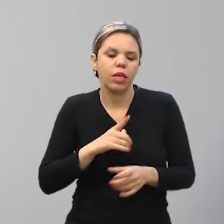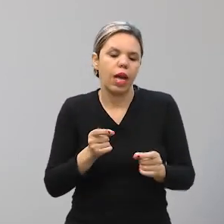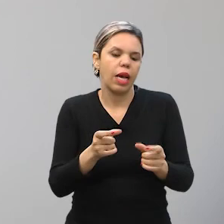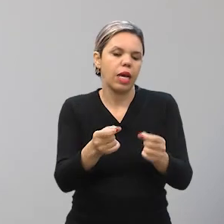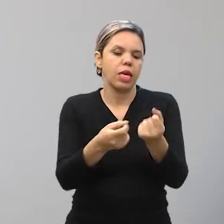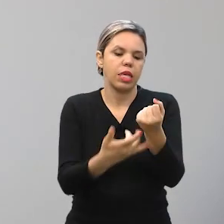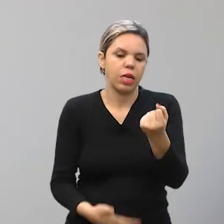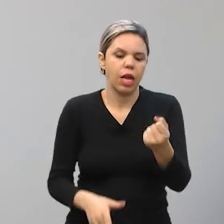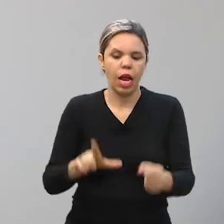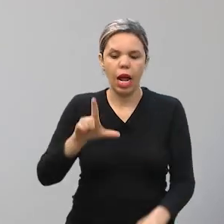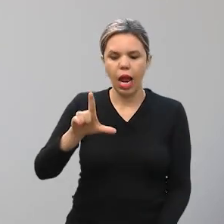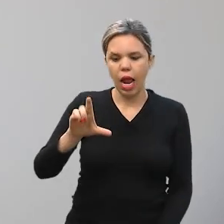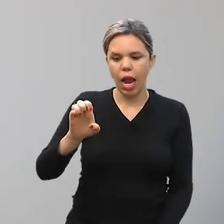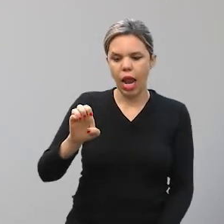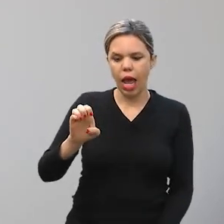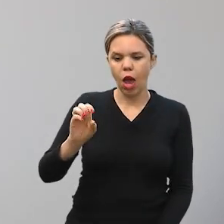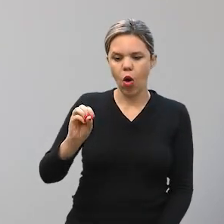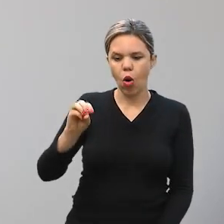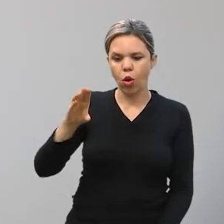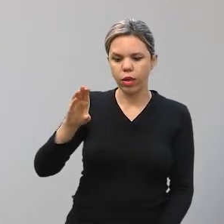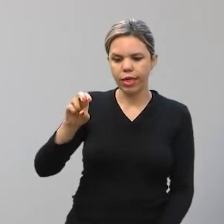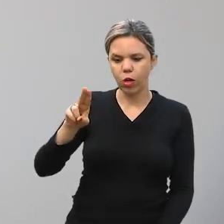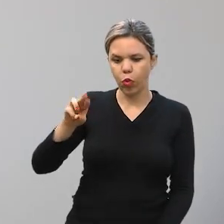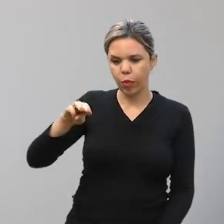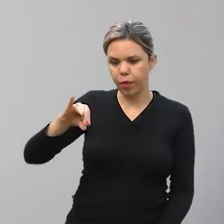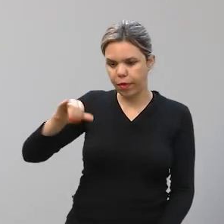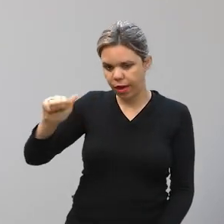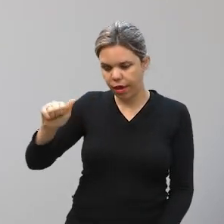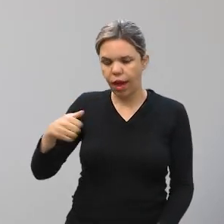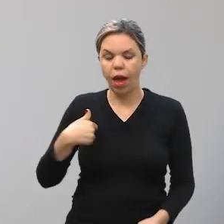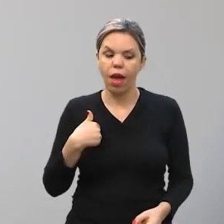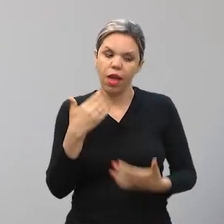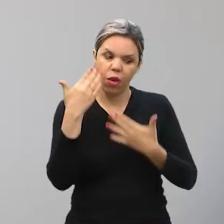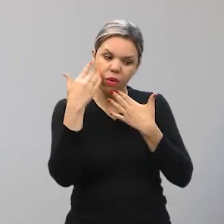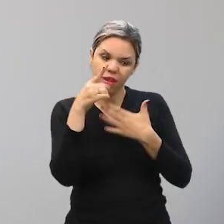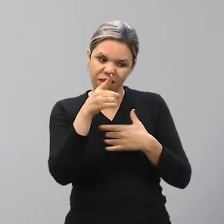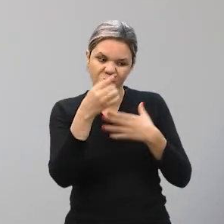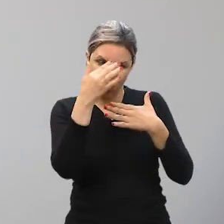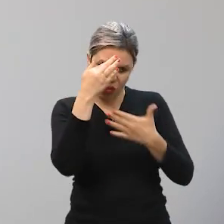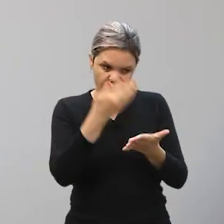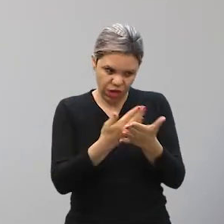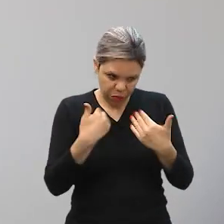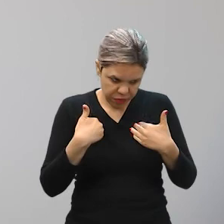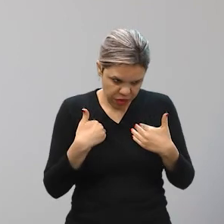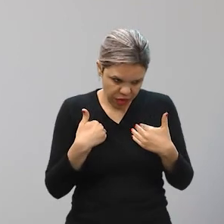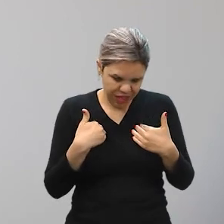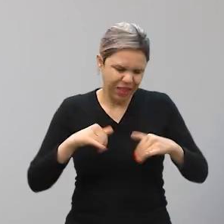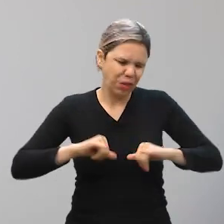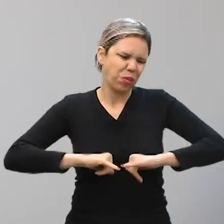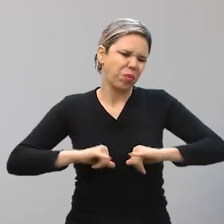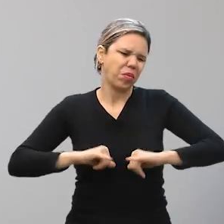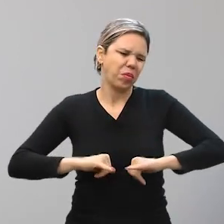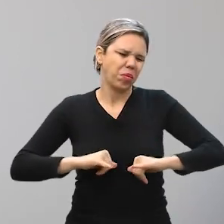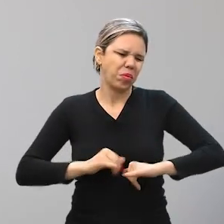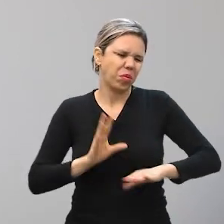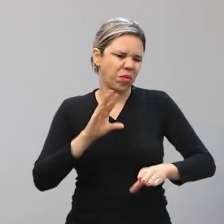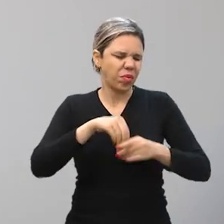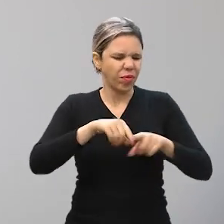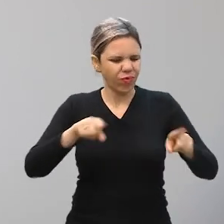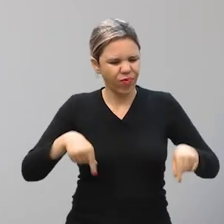Falei, doutor Aur, eu agradeço a sua confiança. O senhor não sabe como eu estou sofrendo aqui